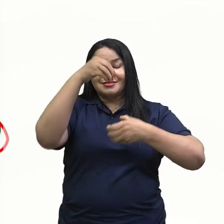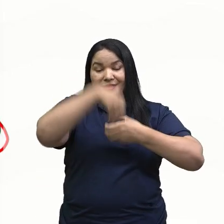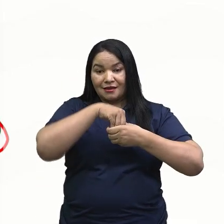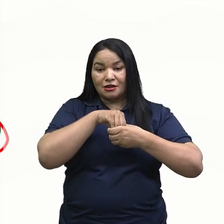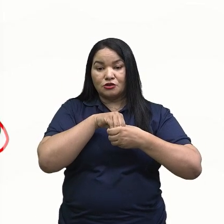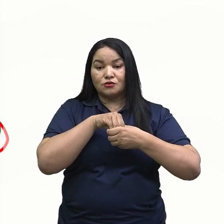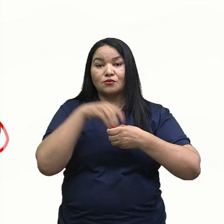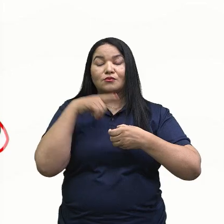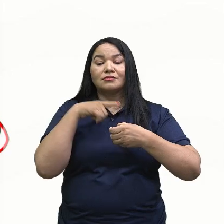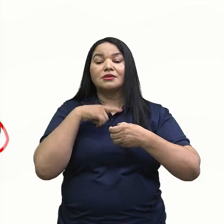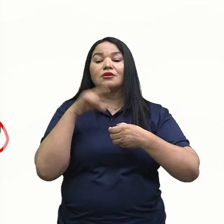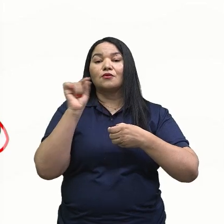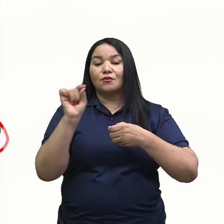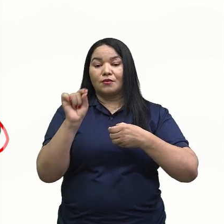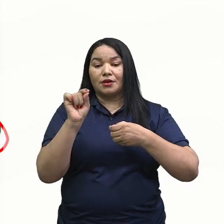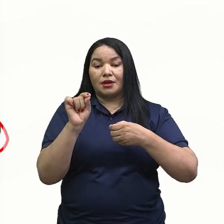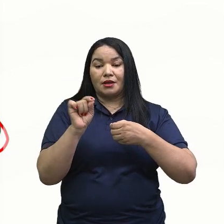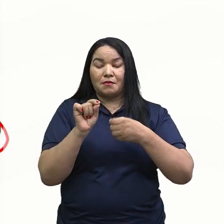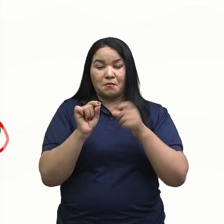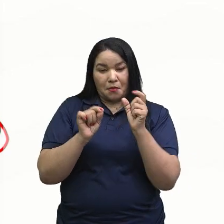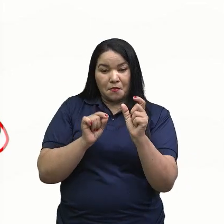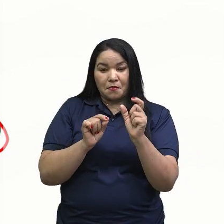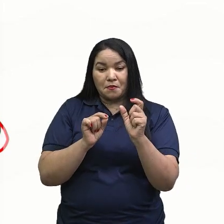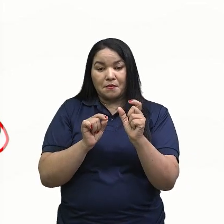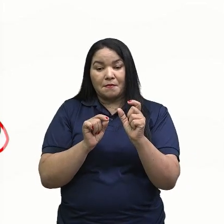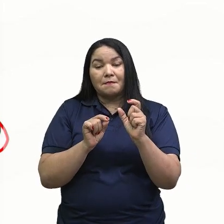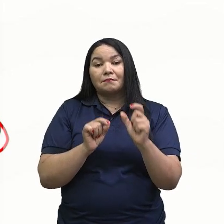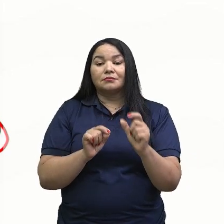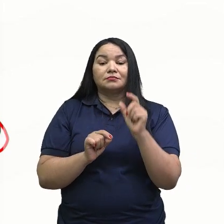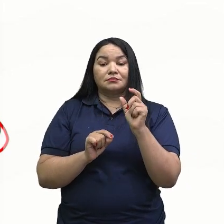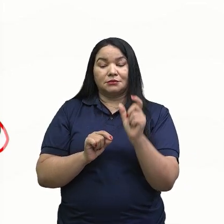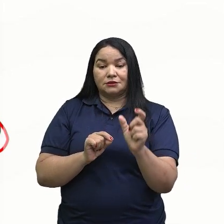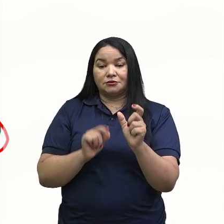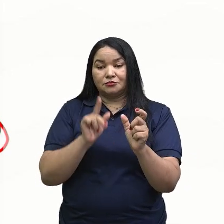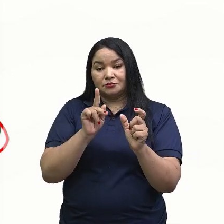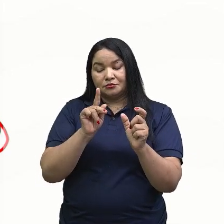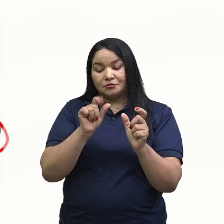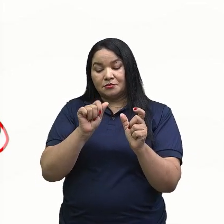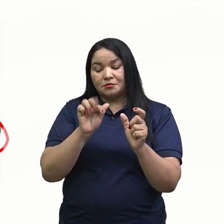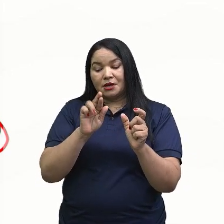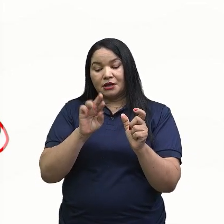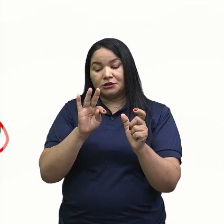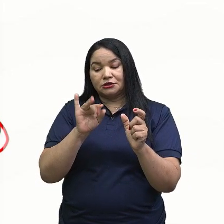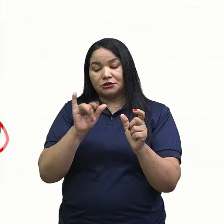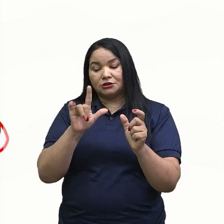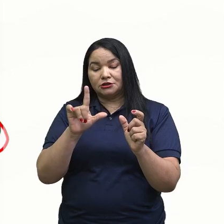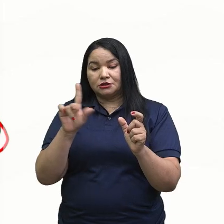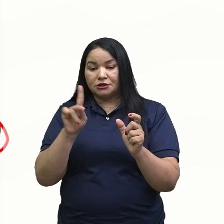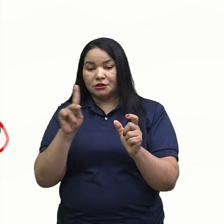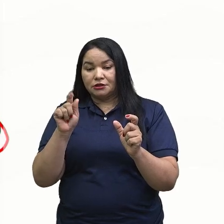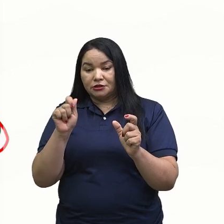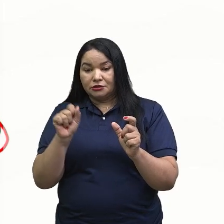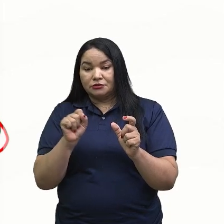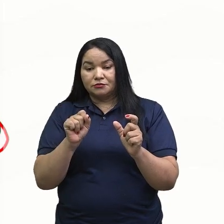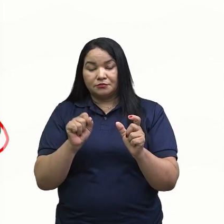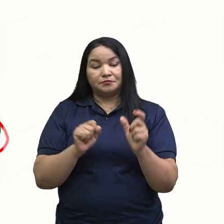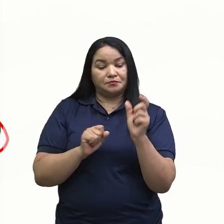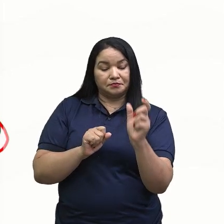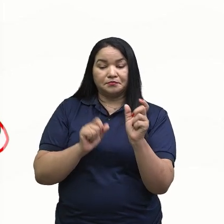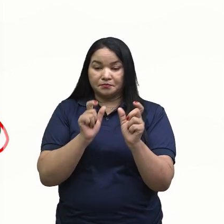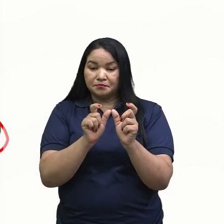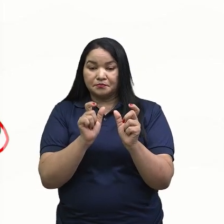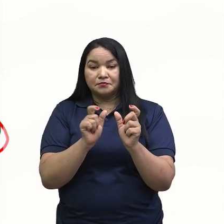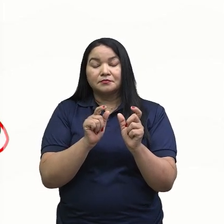tenho pastilhas, tá? Eu tenho pastilhas que são mais ou menos assim, tá? E